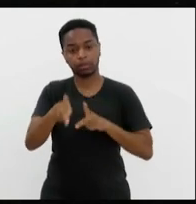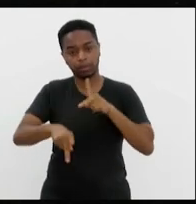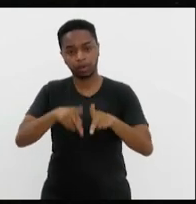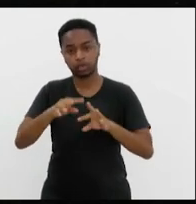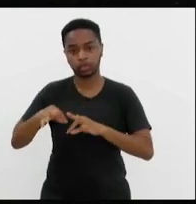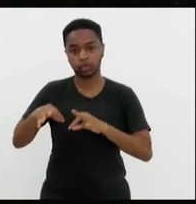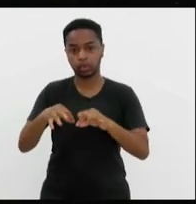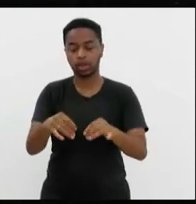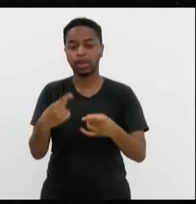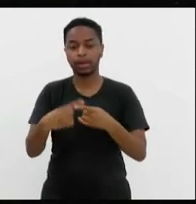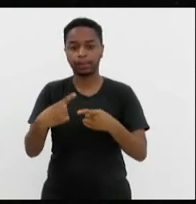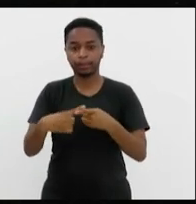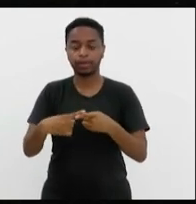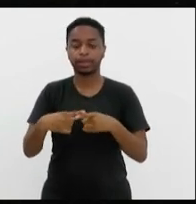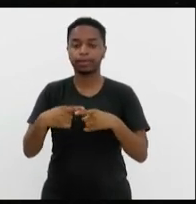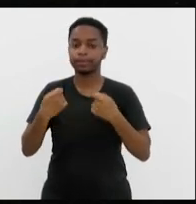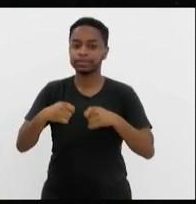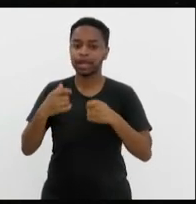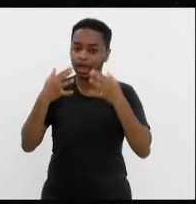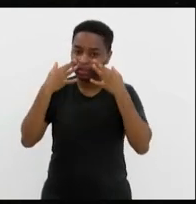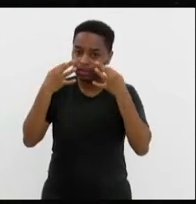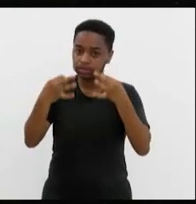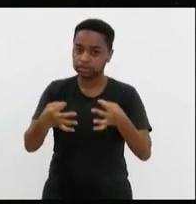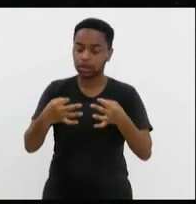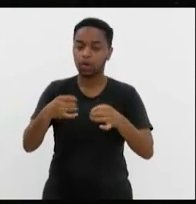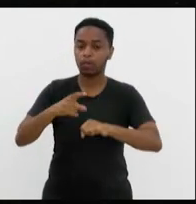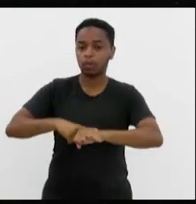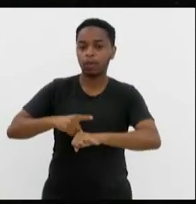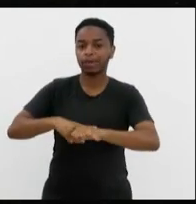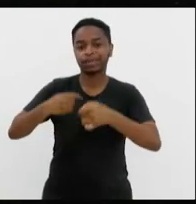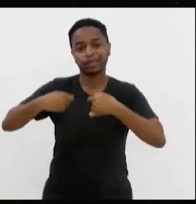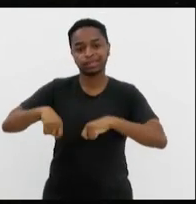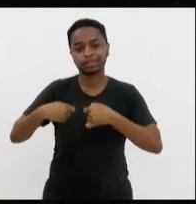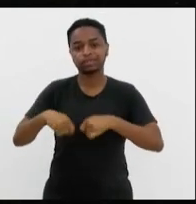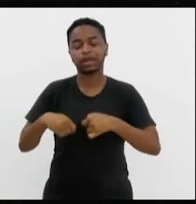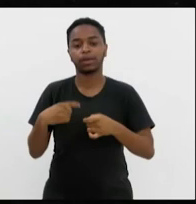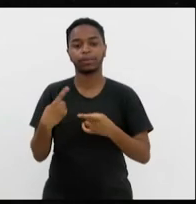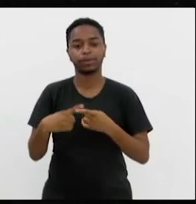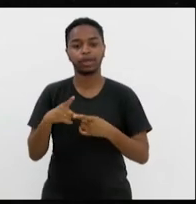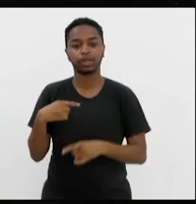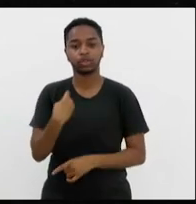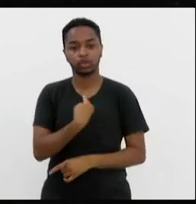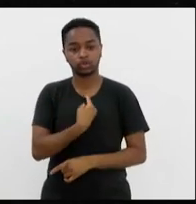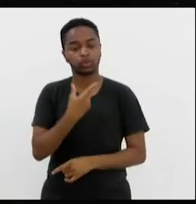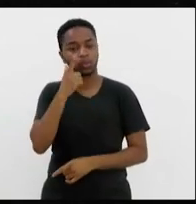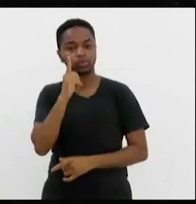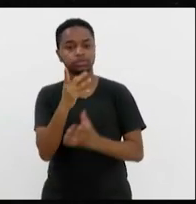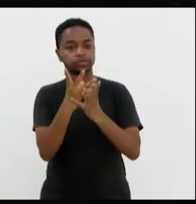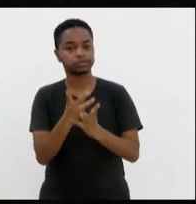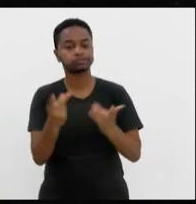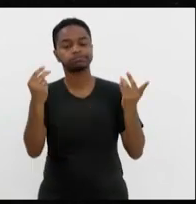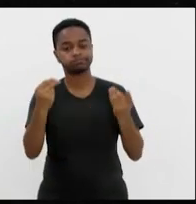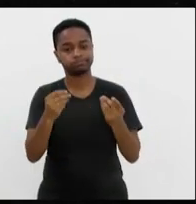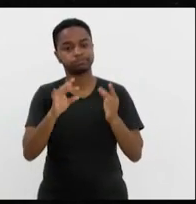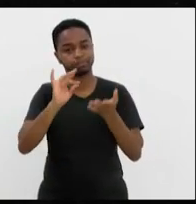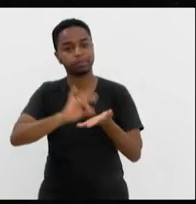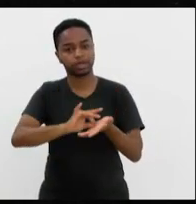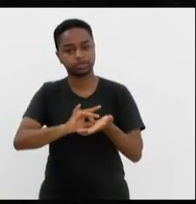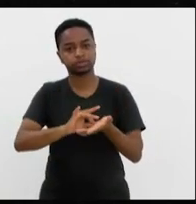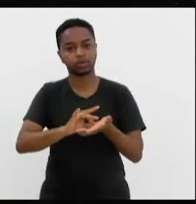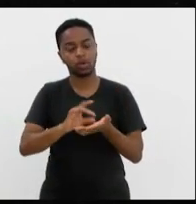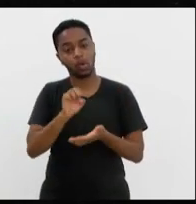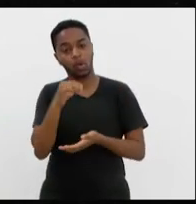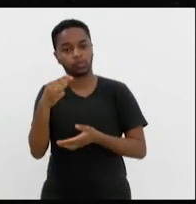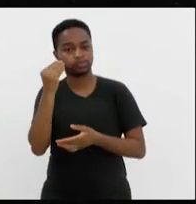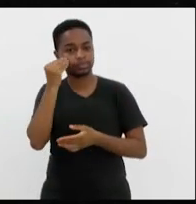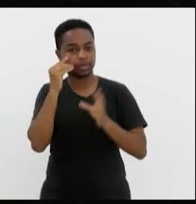os minutos necessários para estar olhando, eu tenho certeza que nós vamos acabar com essa questão aí, ou pelo